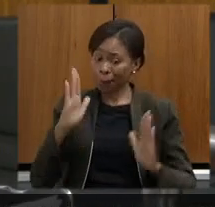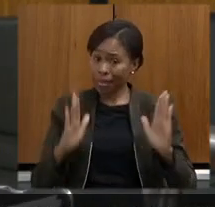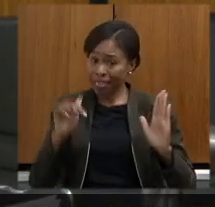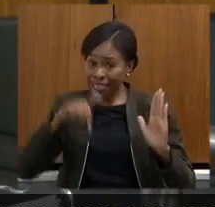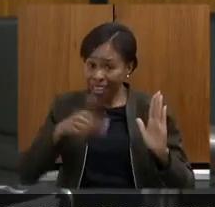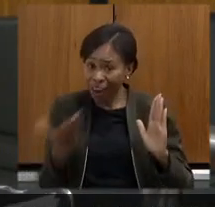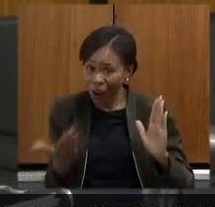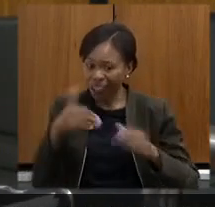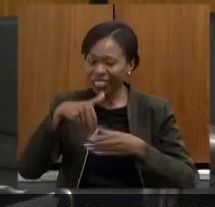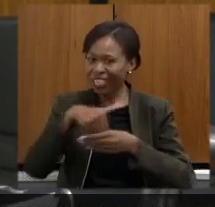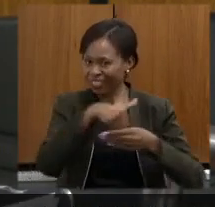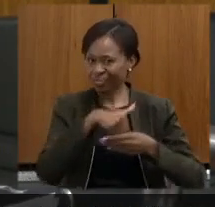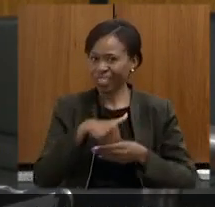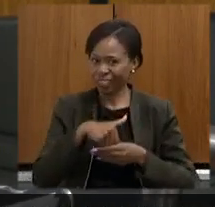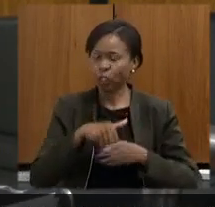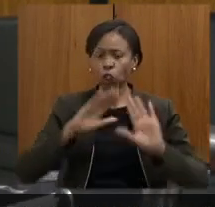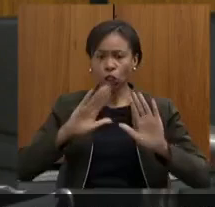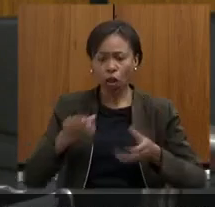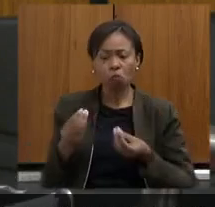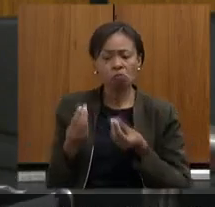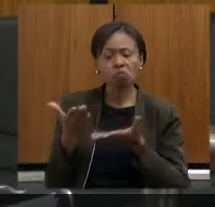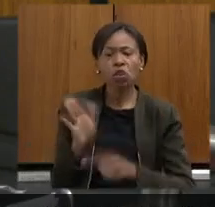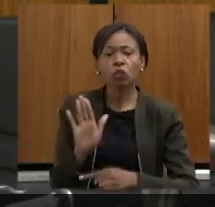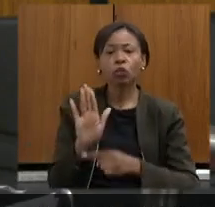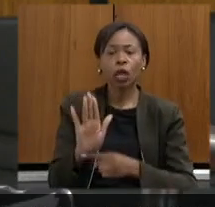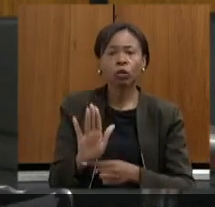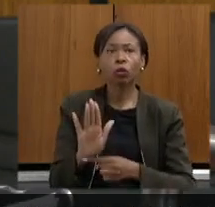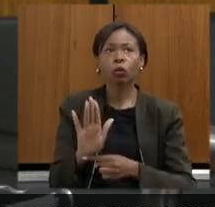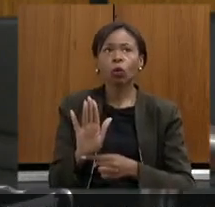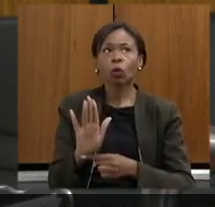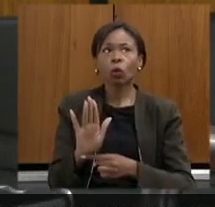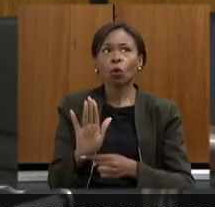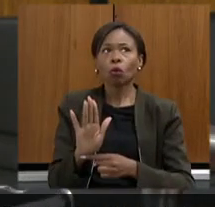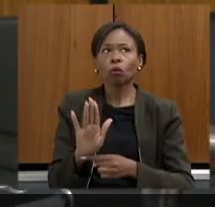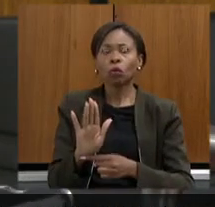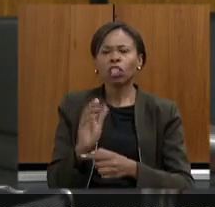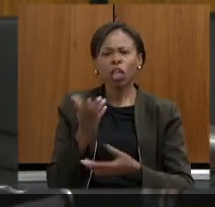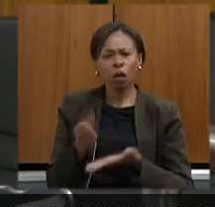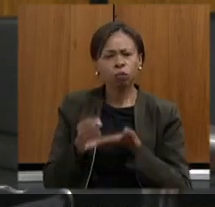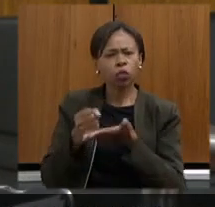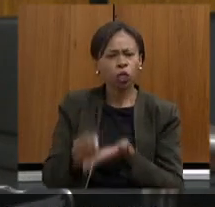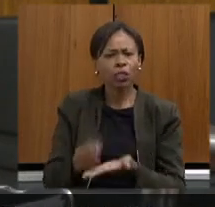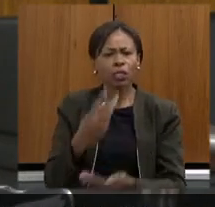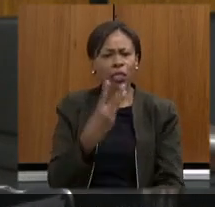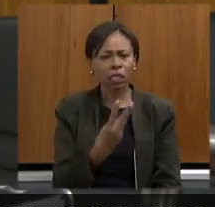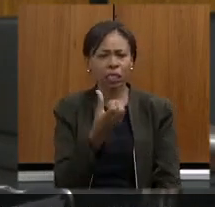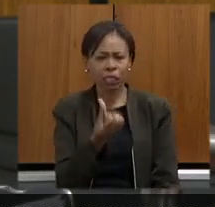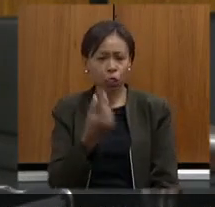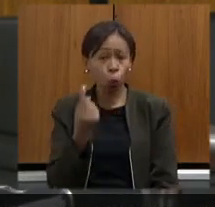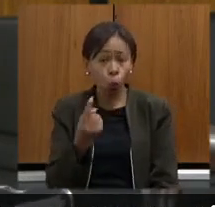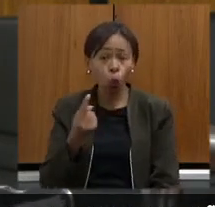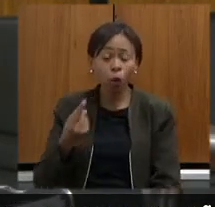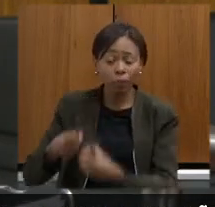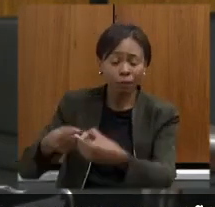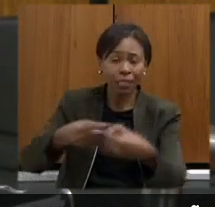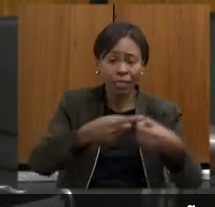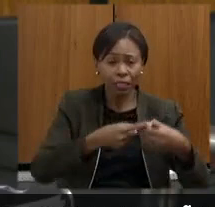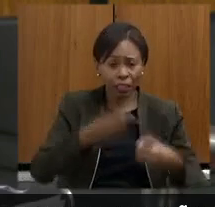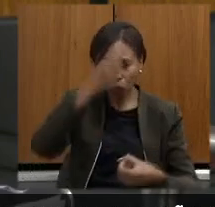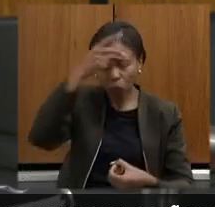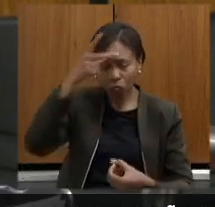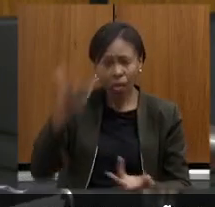pré-eleitoral foram beneficiados 300 foram beneficiados quase foram beneficiados 361 municípios